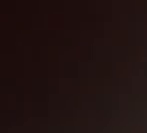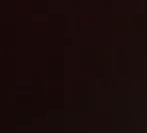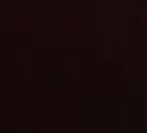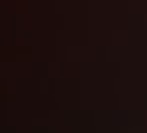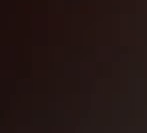rapidinho